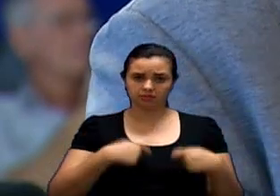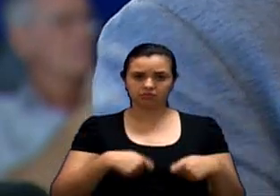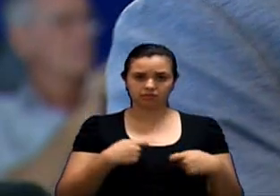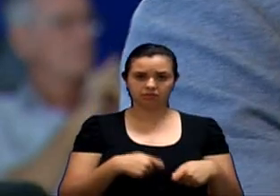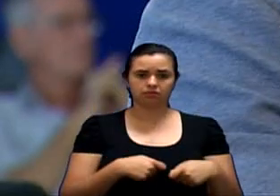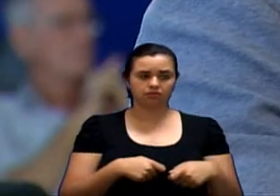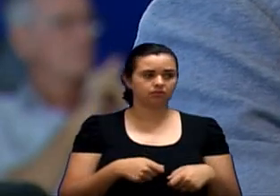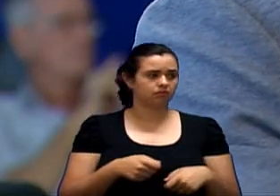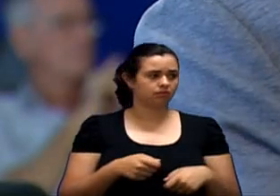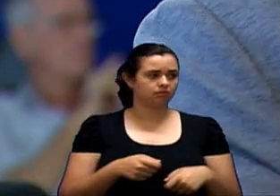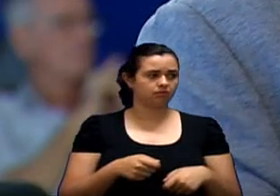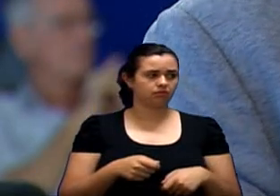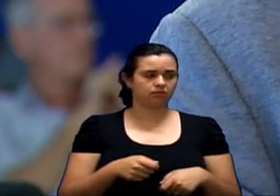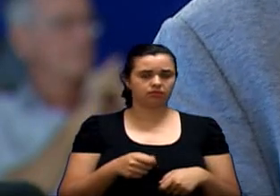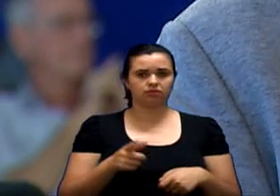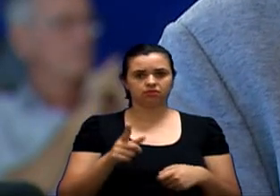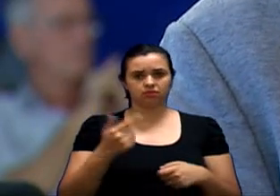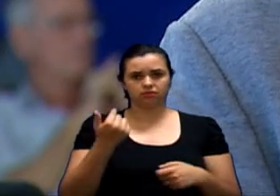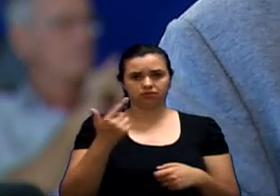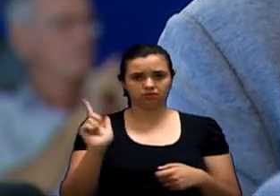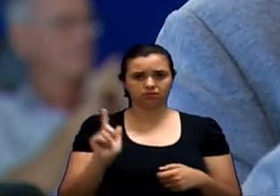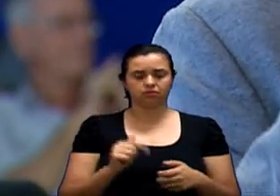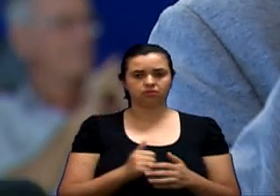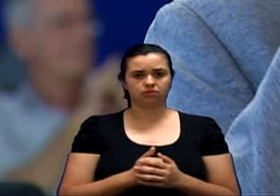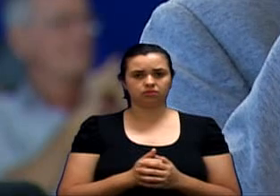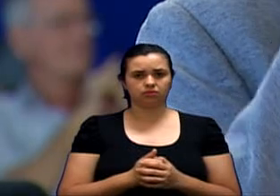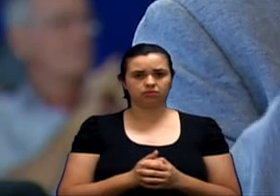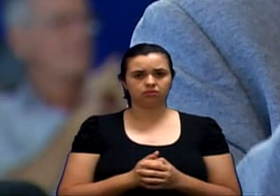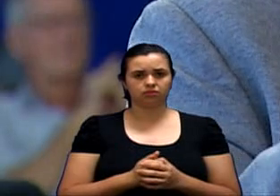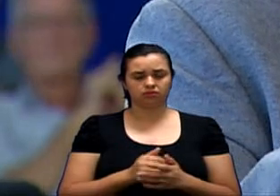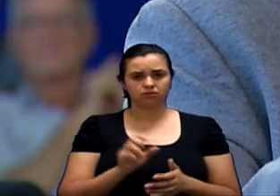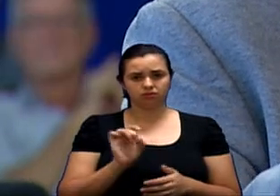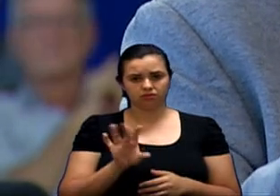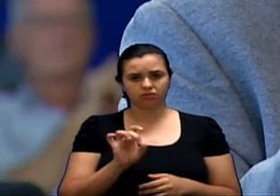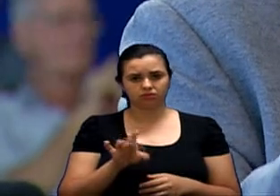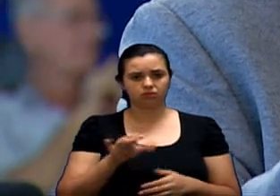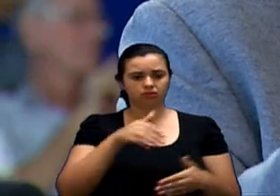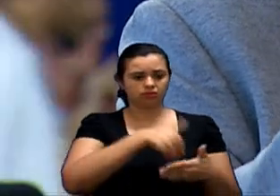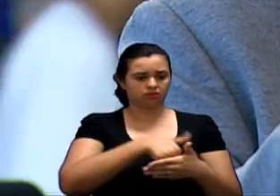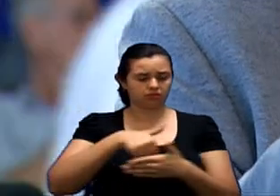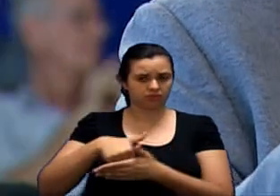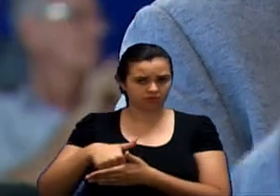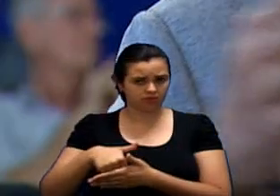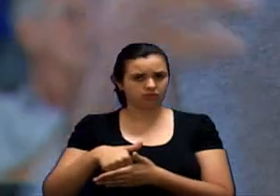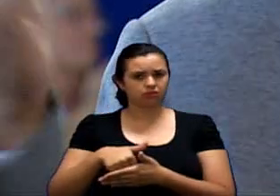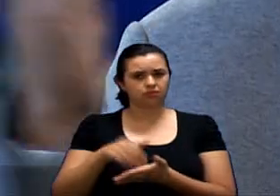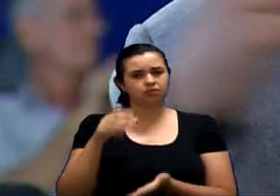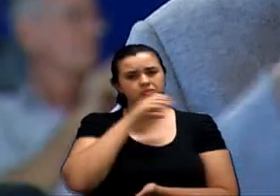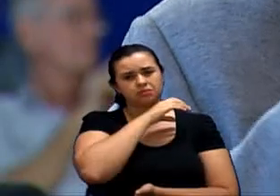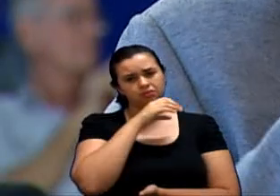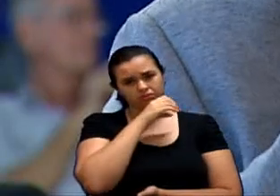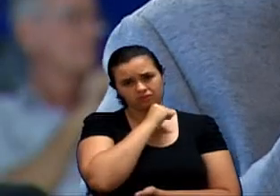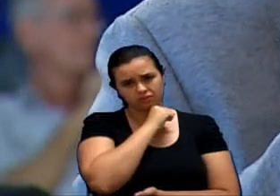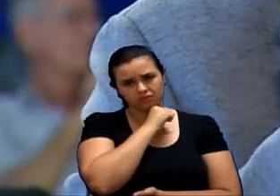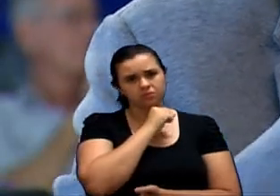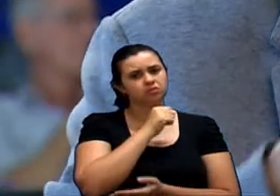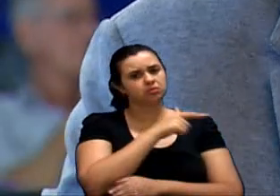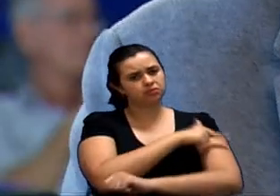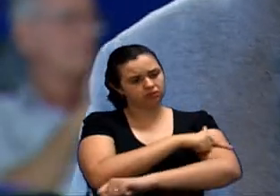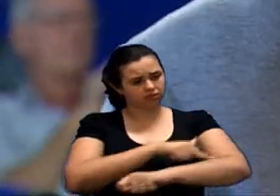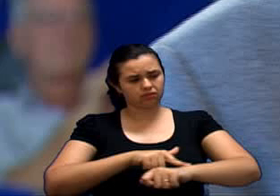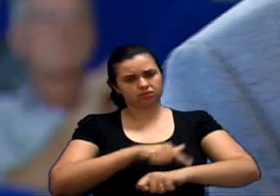colegas da extrema, vereador França... Então, só fazer com que a votação aconteça o quanto antes, respeitando essas pessoas que